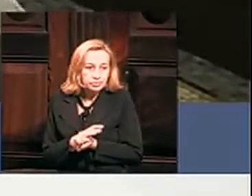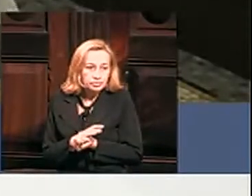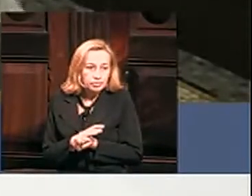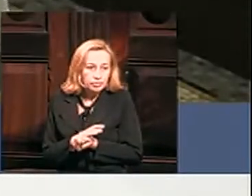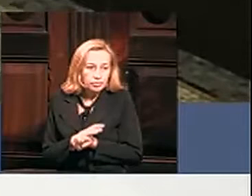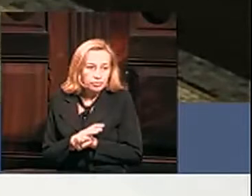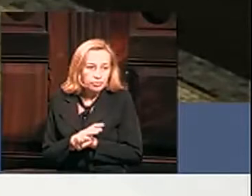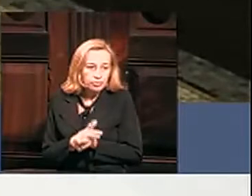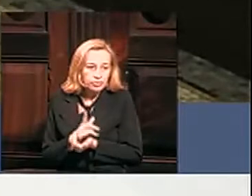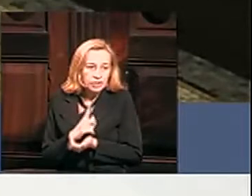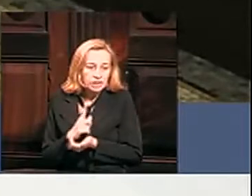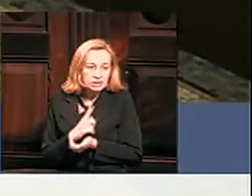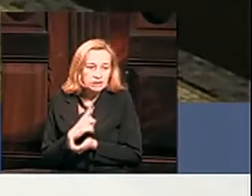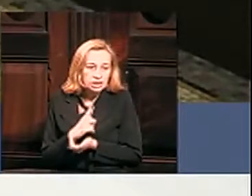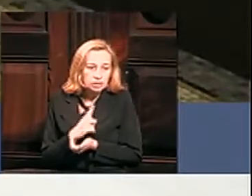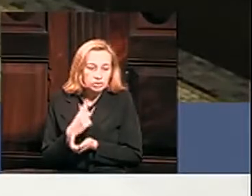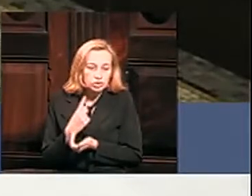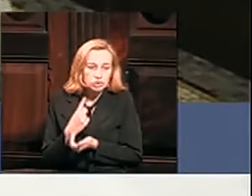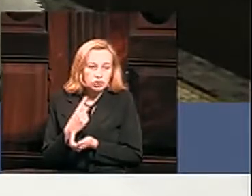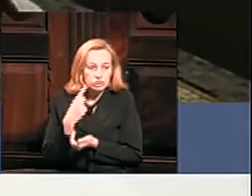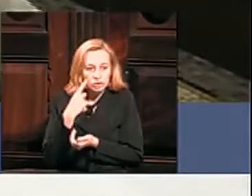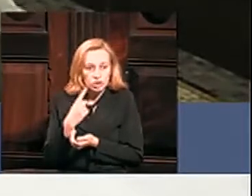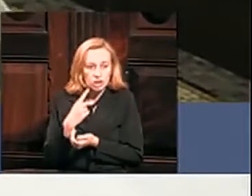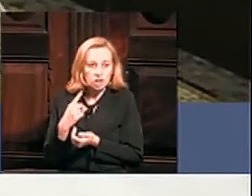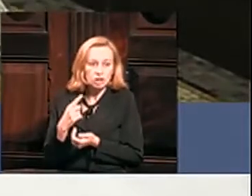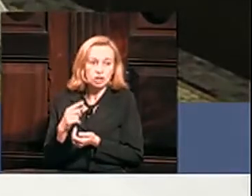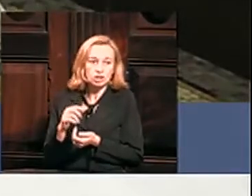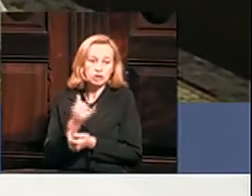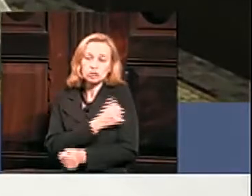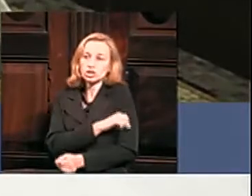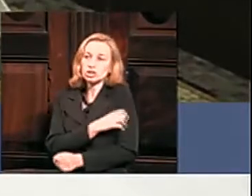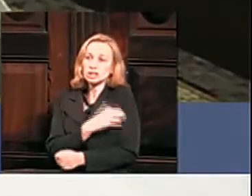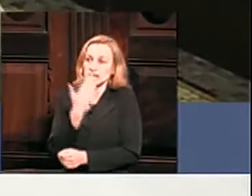em termos proporcionais, o Rio de Janeiro está na frente de 23